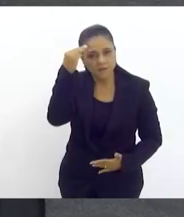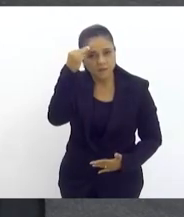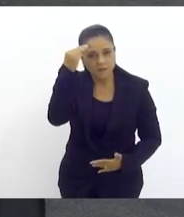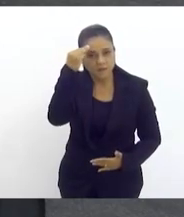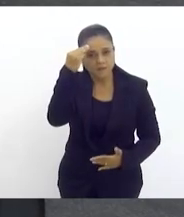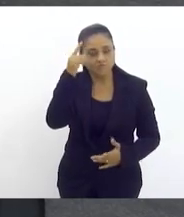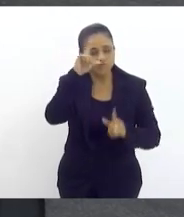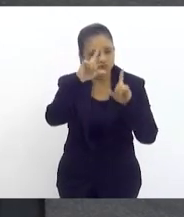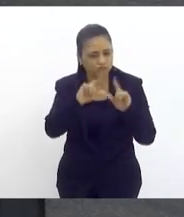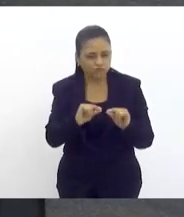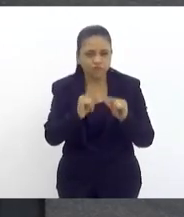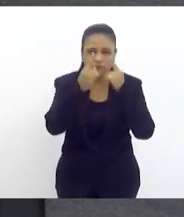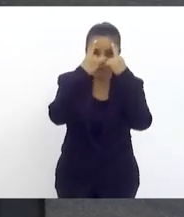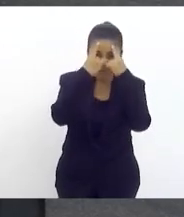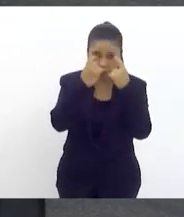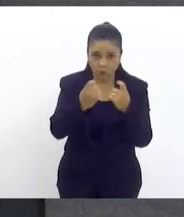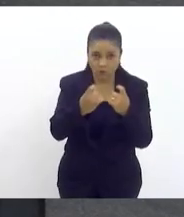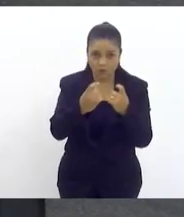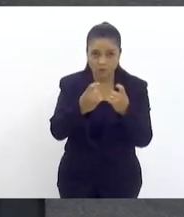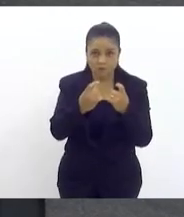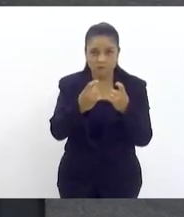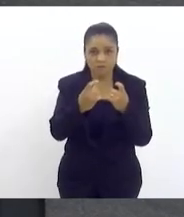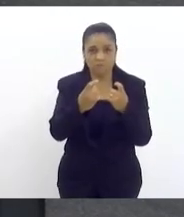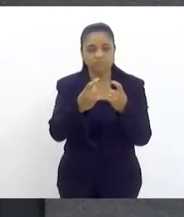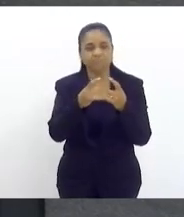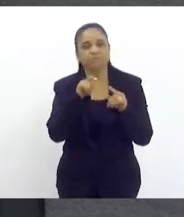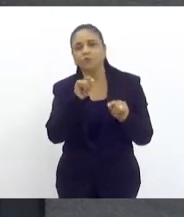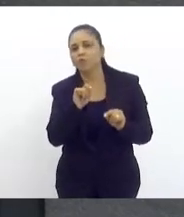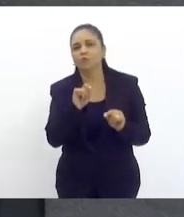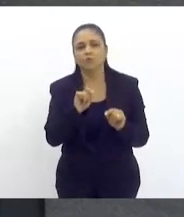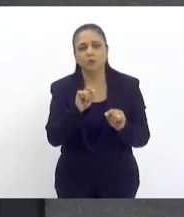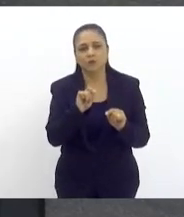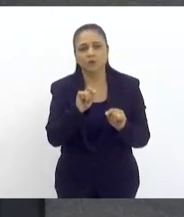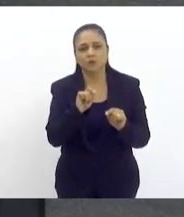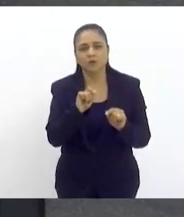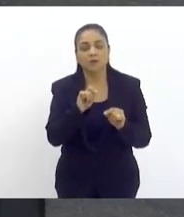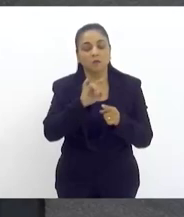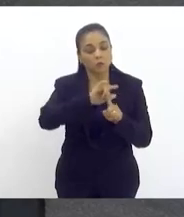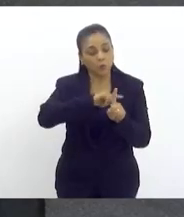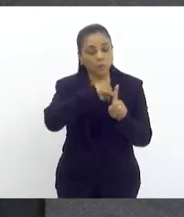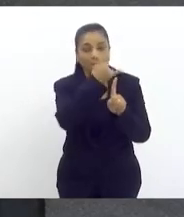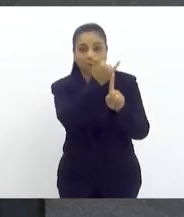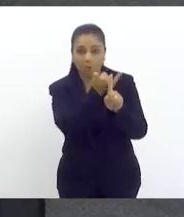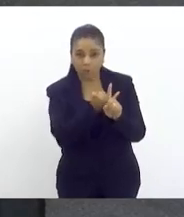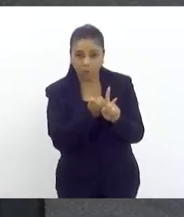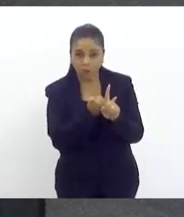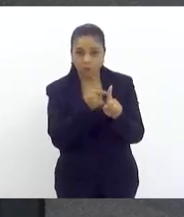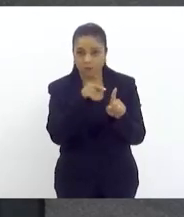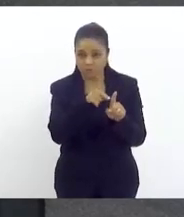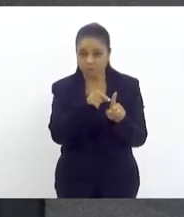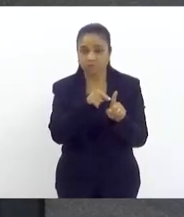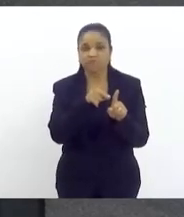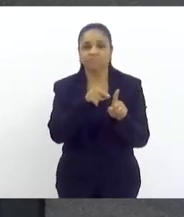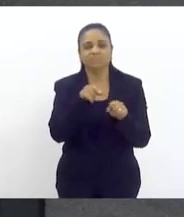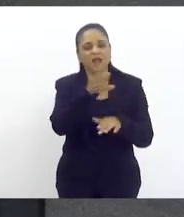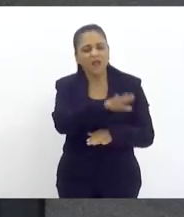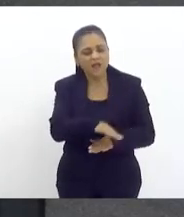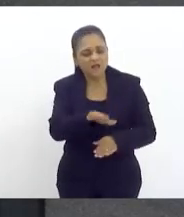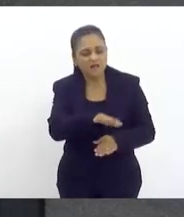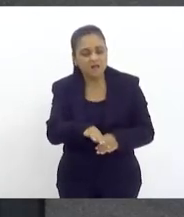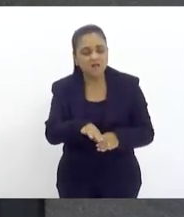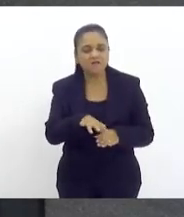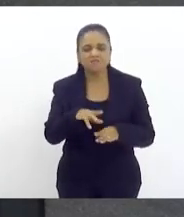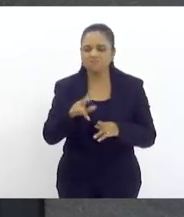a violência, né, o que nós chamamos de bullying, leva a criança a valorizar o